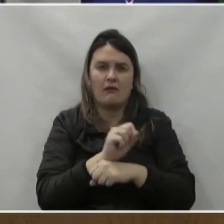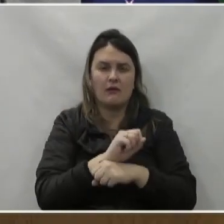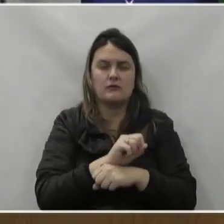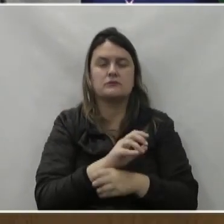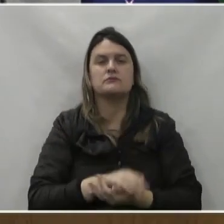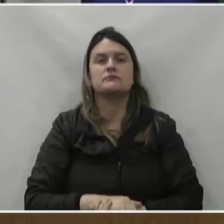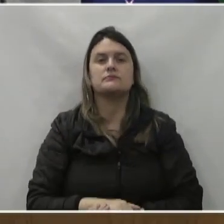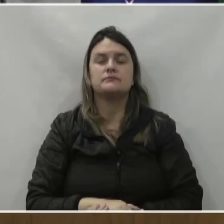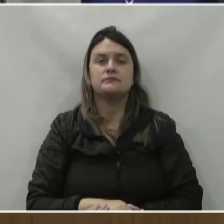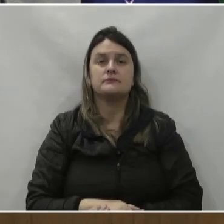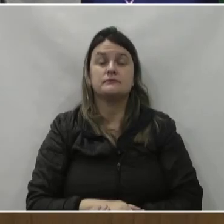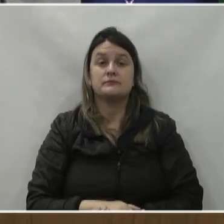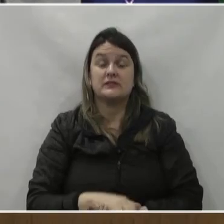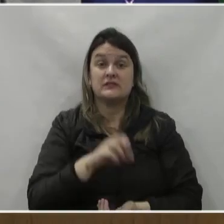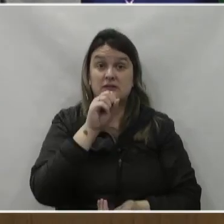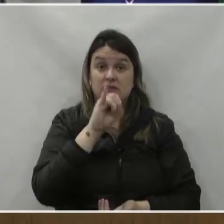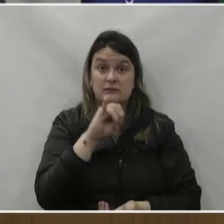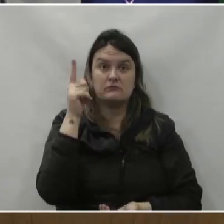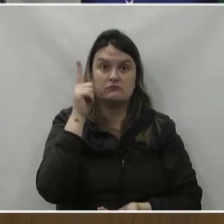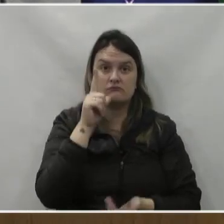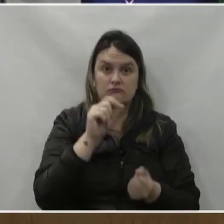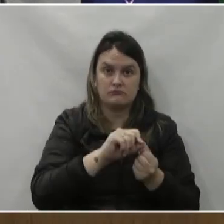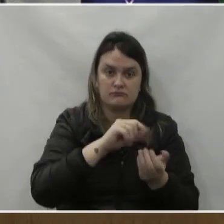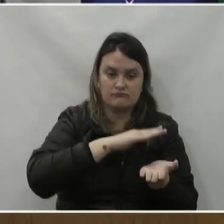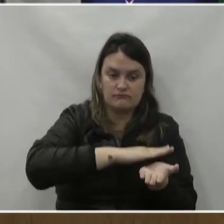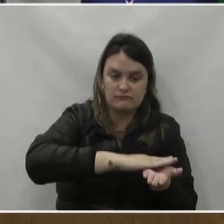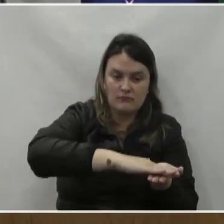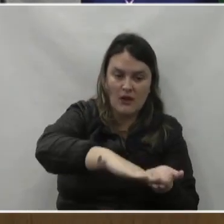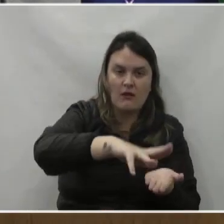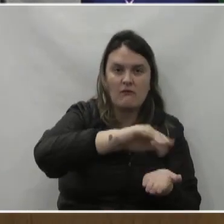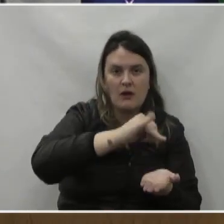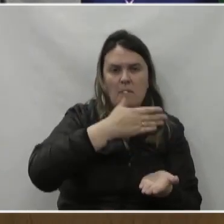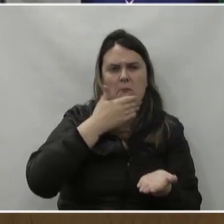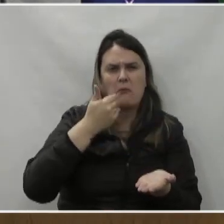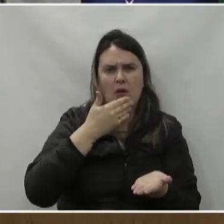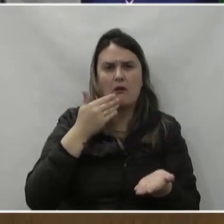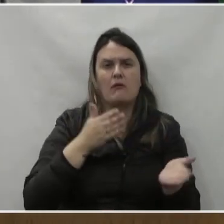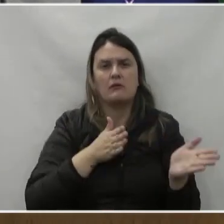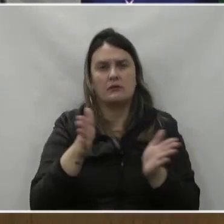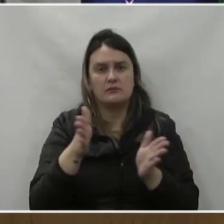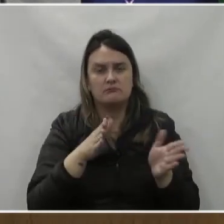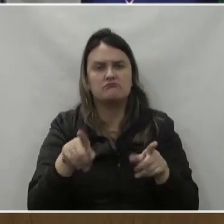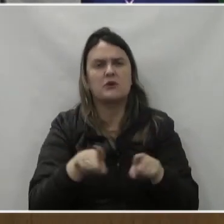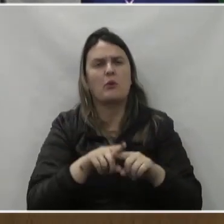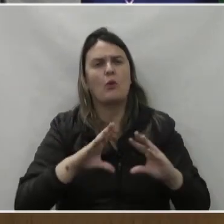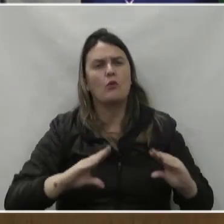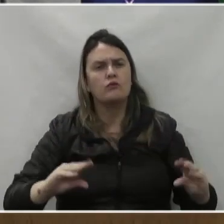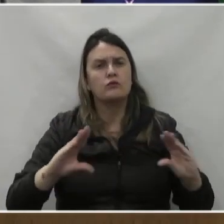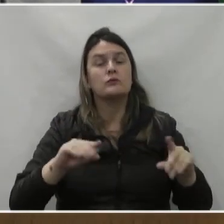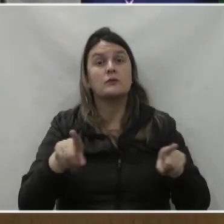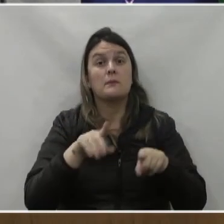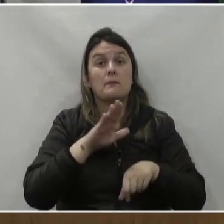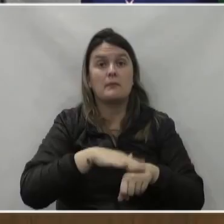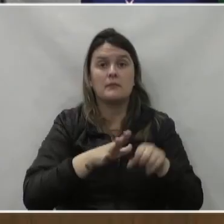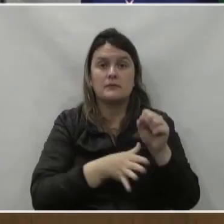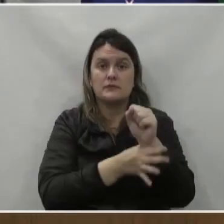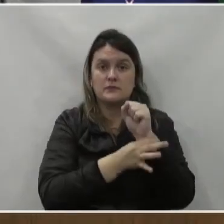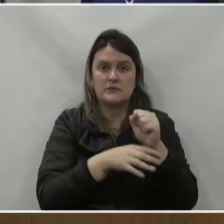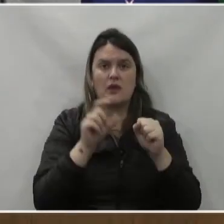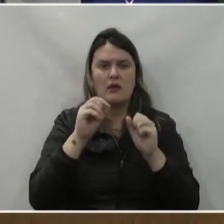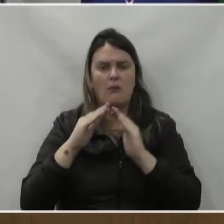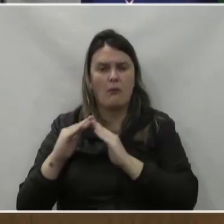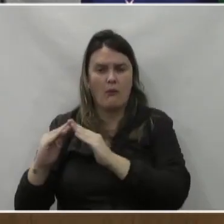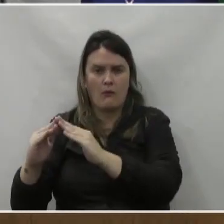local. A pavimentação asfáltica proporcionará melhor acesso, conforto e segurança à